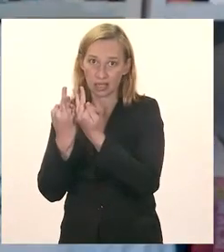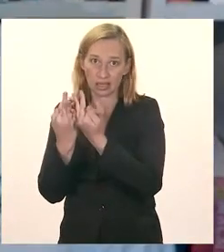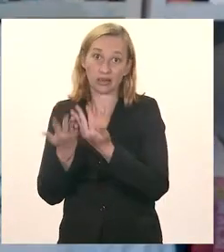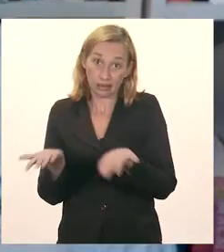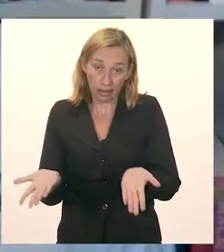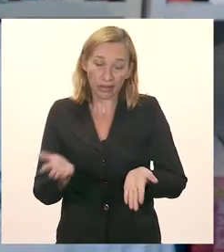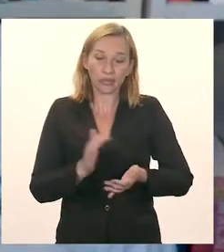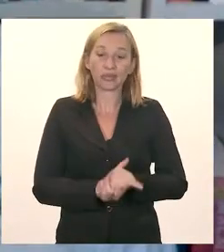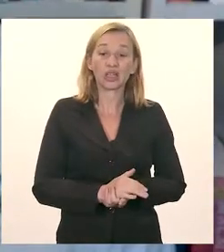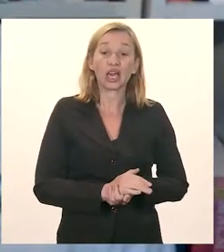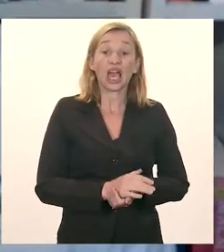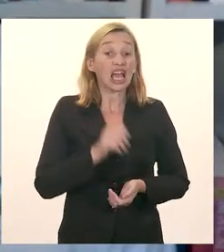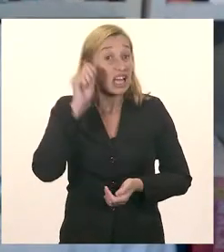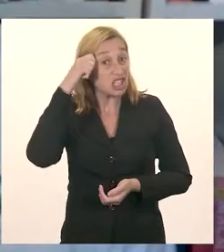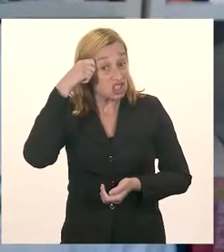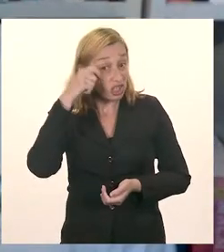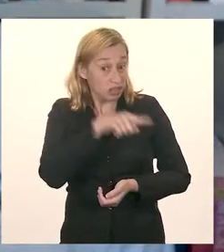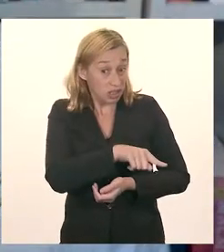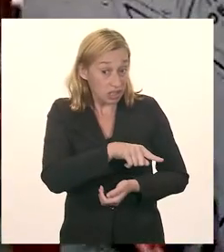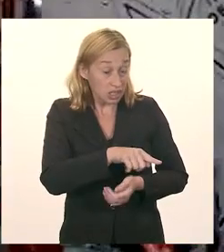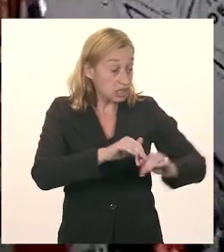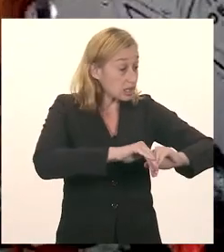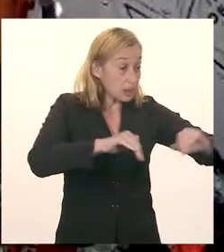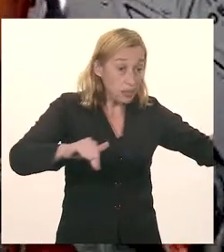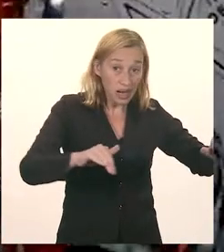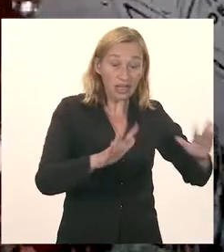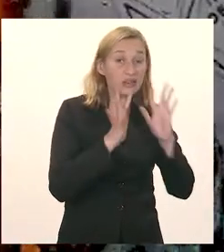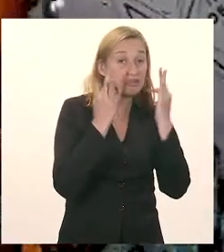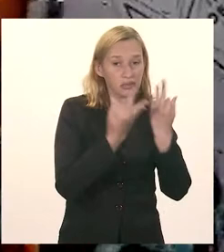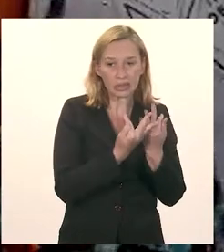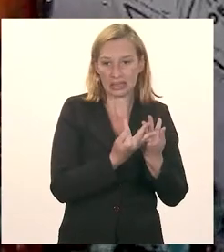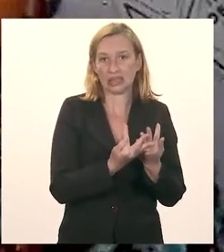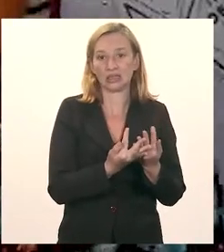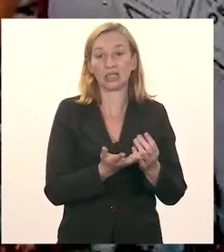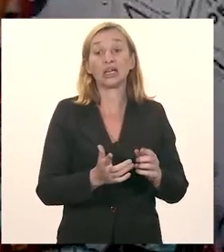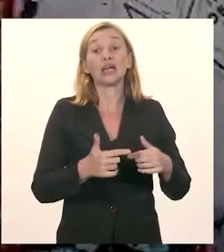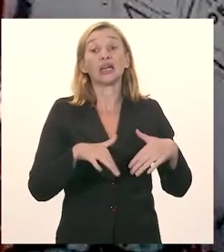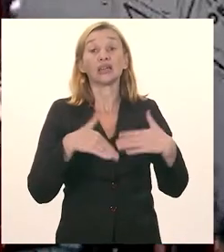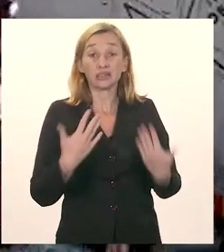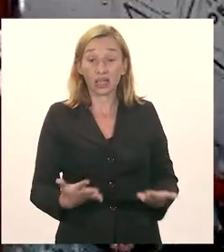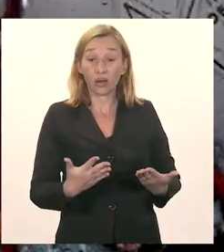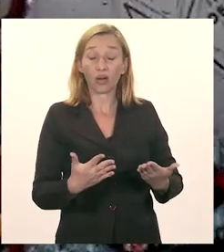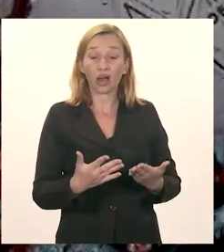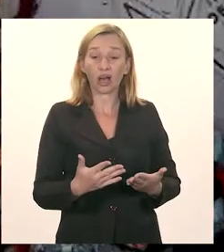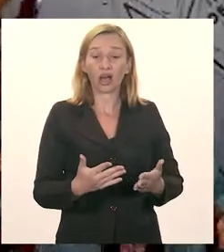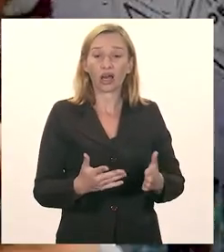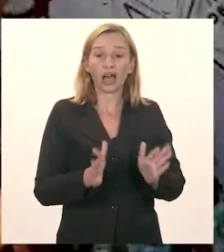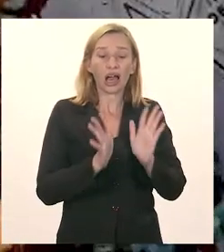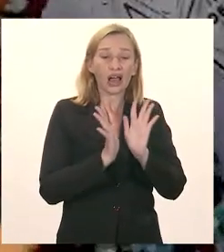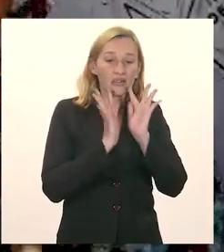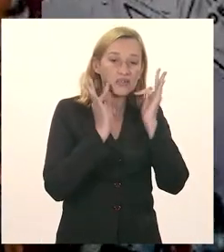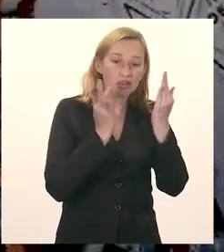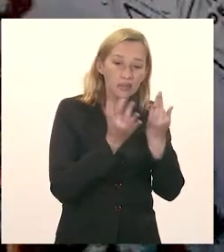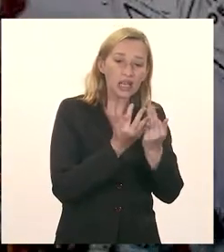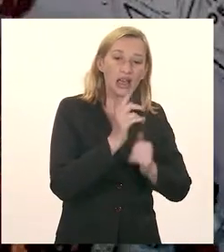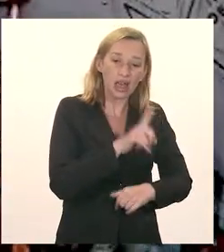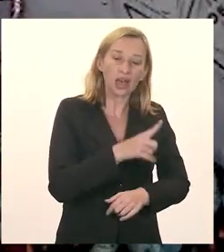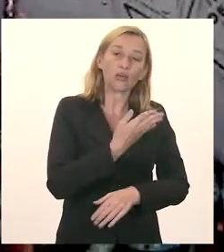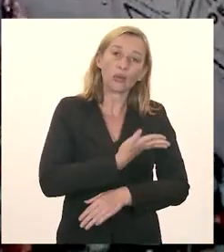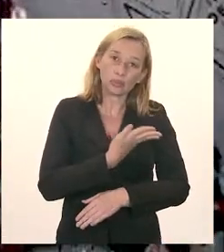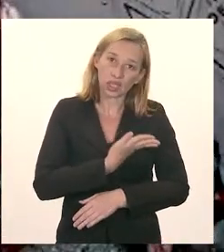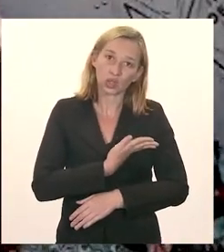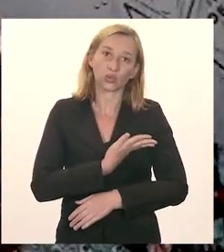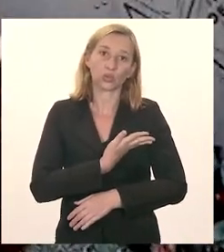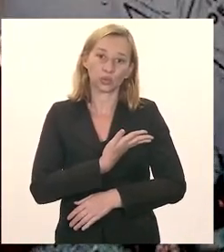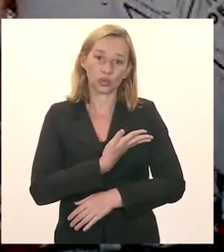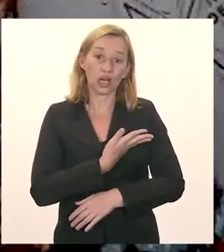né? Aqueles negros, eles foram separados de suas famílias. Então, a família eram os